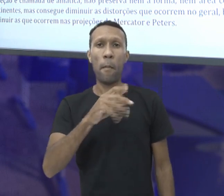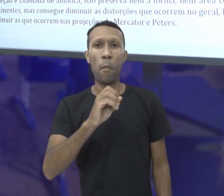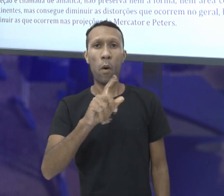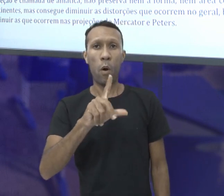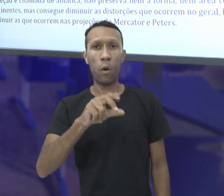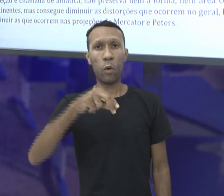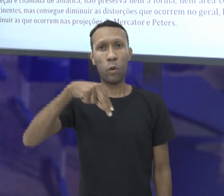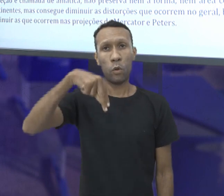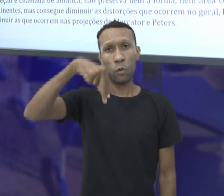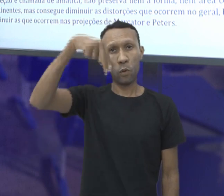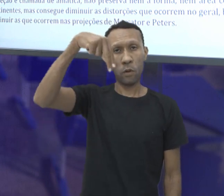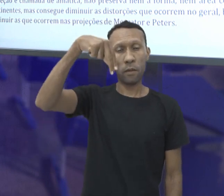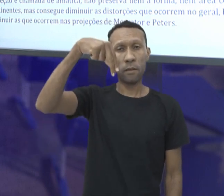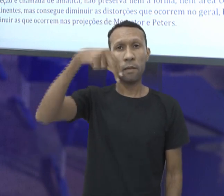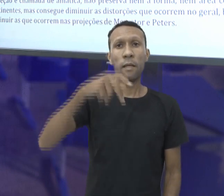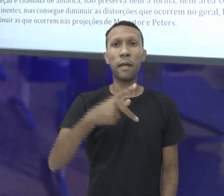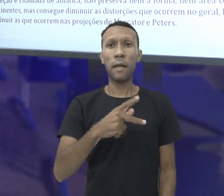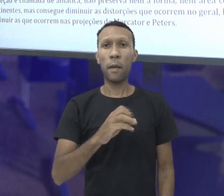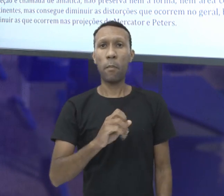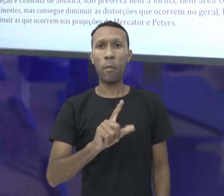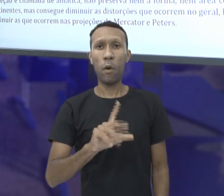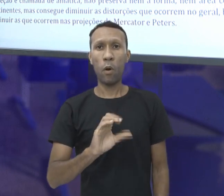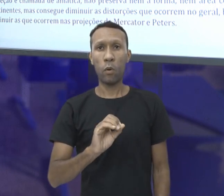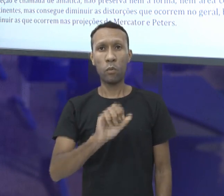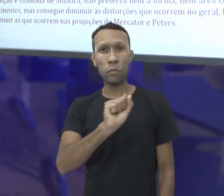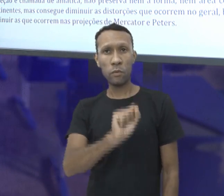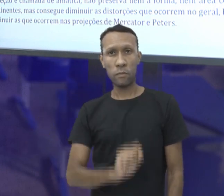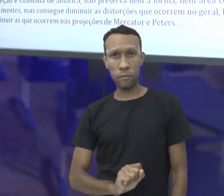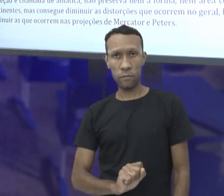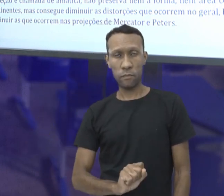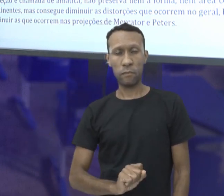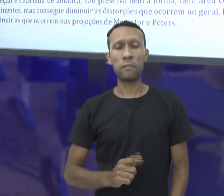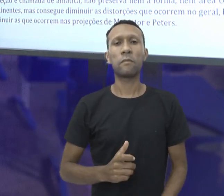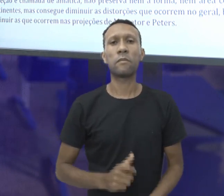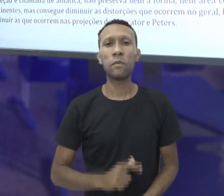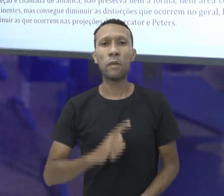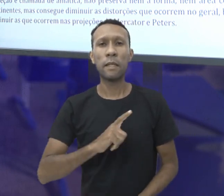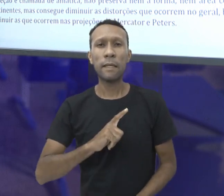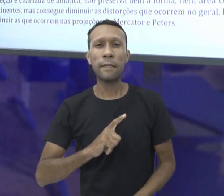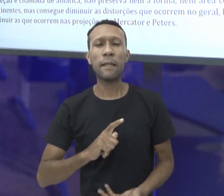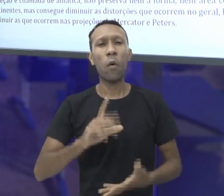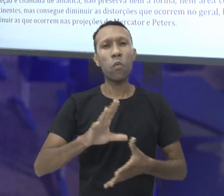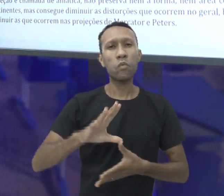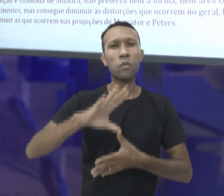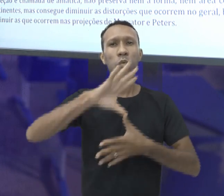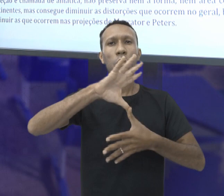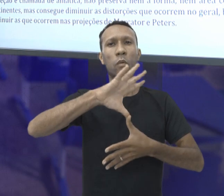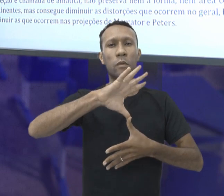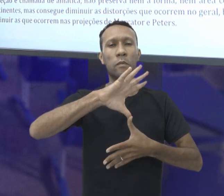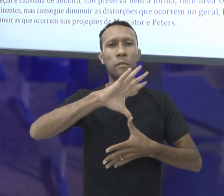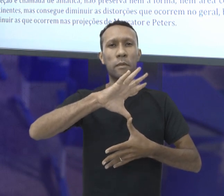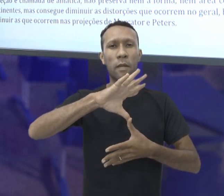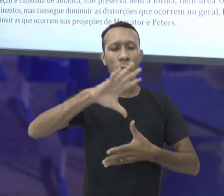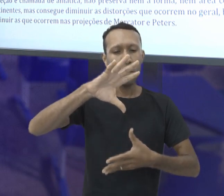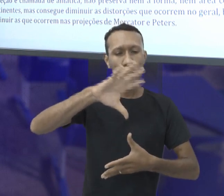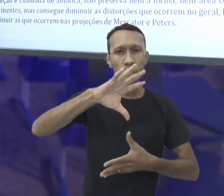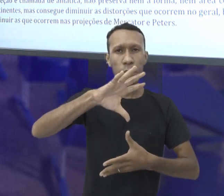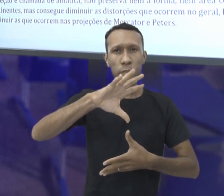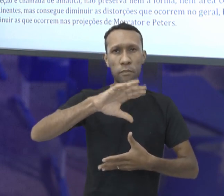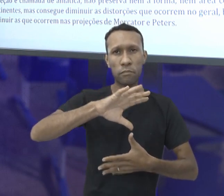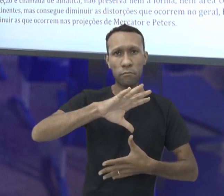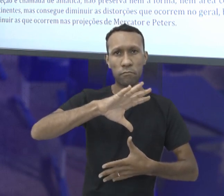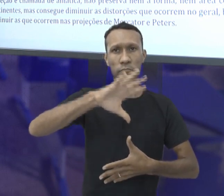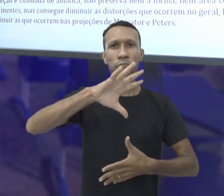Sul, enquanto a de Peters, essa projeção, os continentes são mais próximos à linha do Equador, são